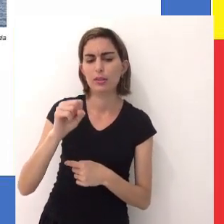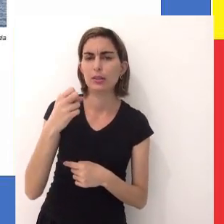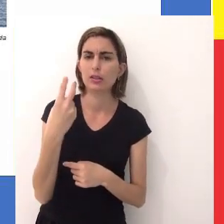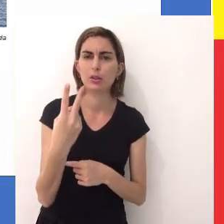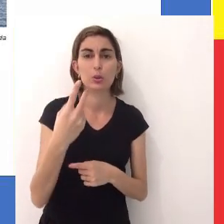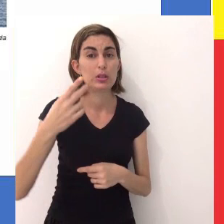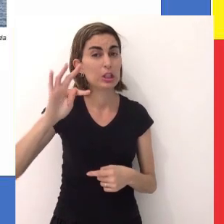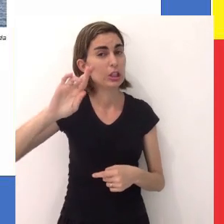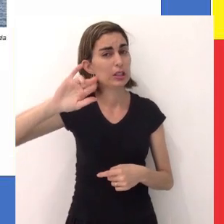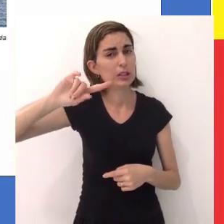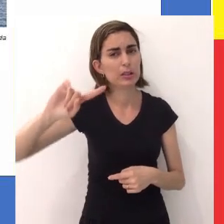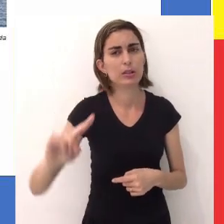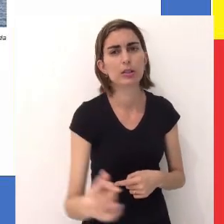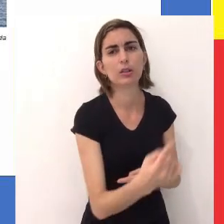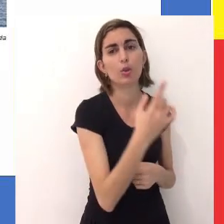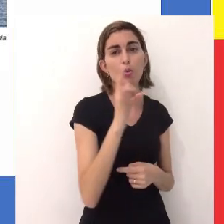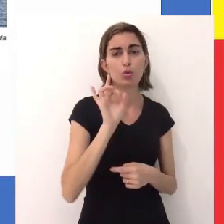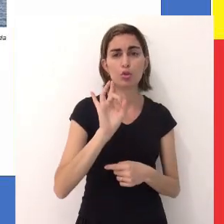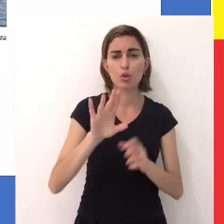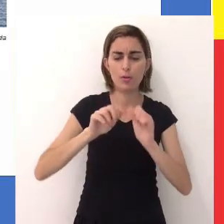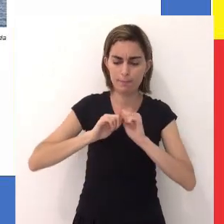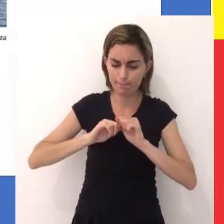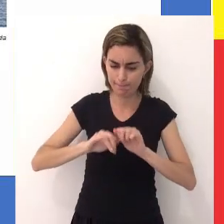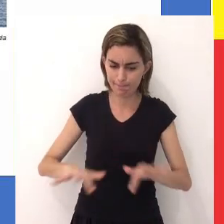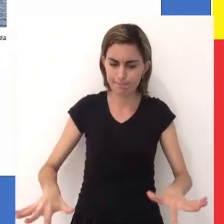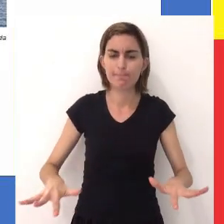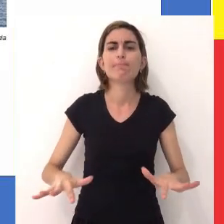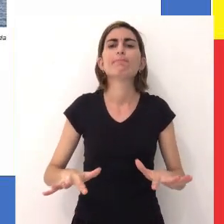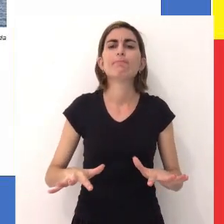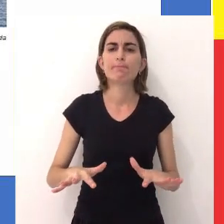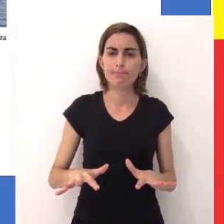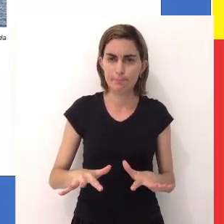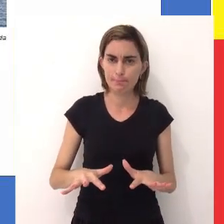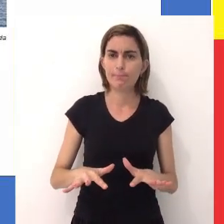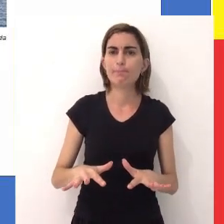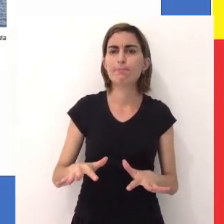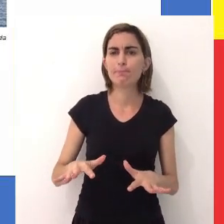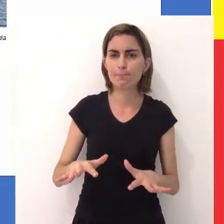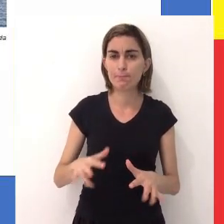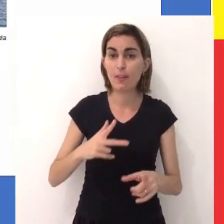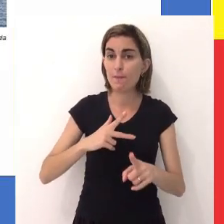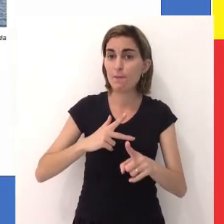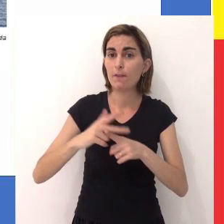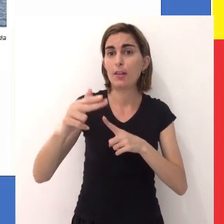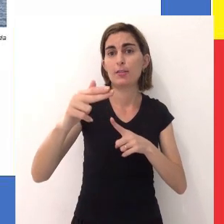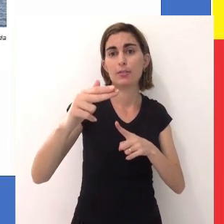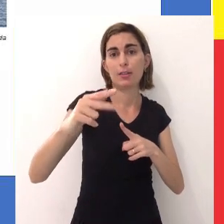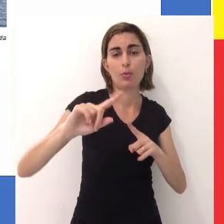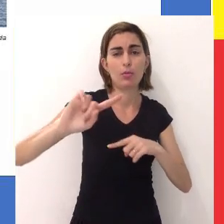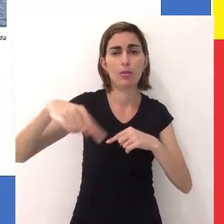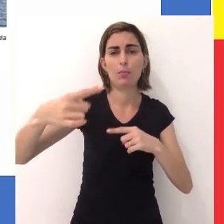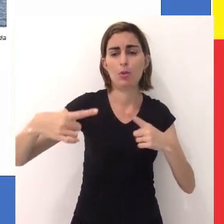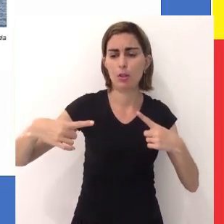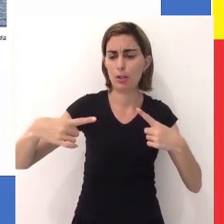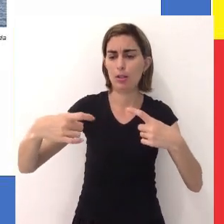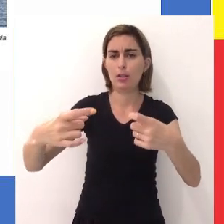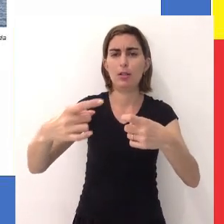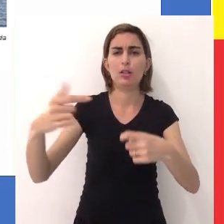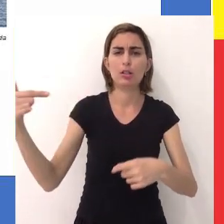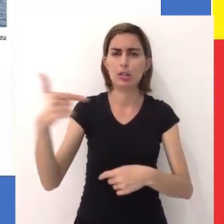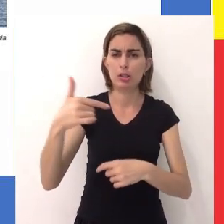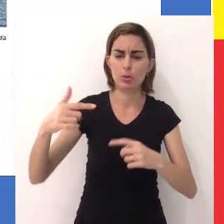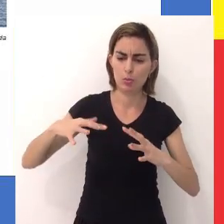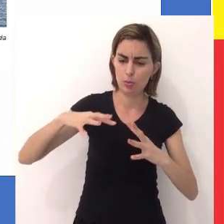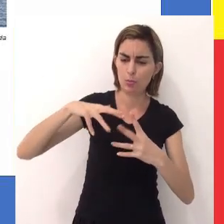1,82 trilhão, tá? Só gastos. Foi um recorde, né, no pós-Guerra Fria. Então, na Segunda